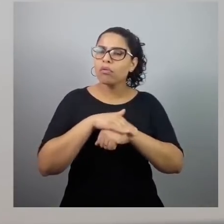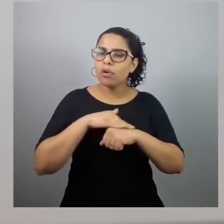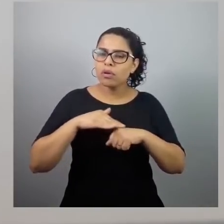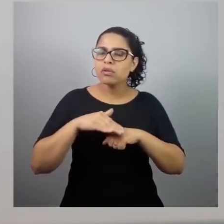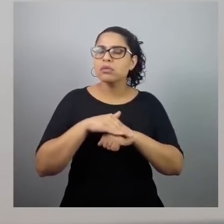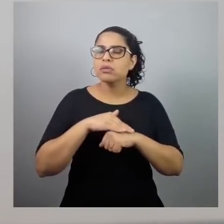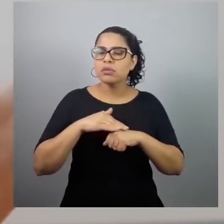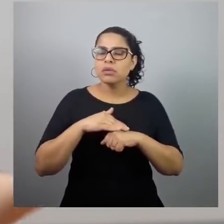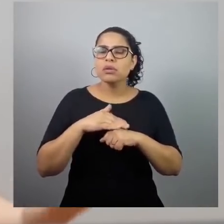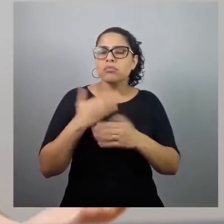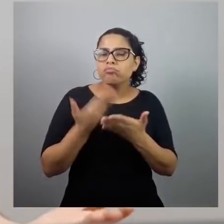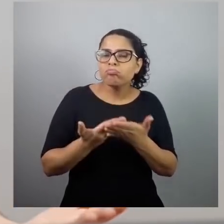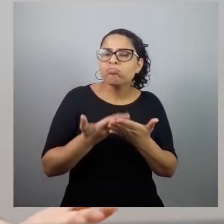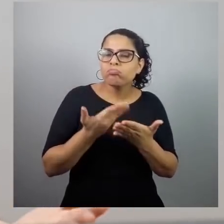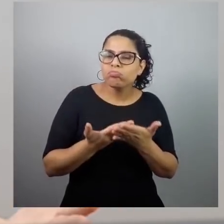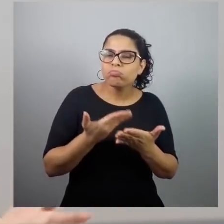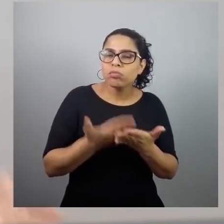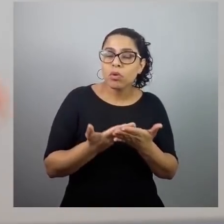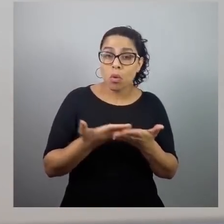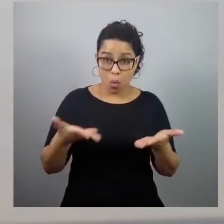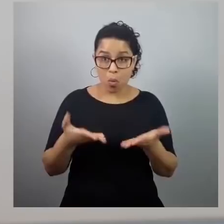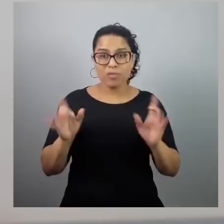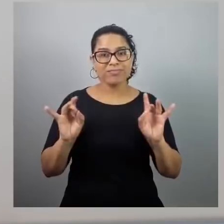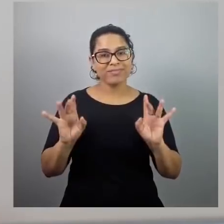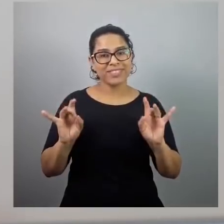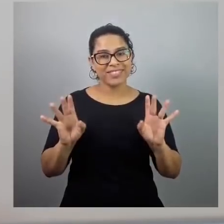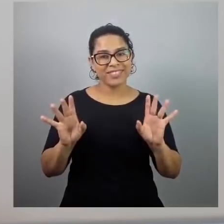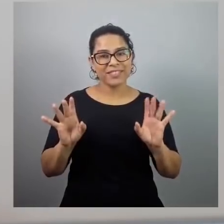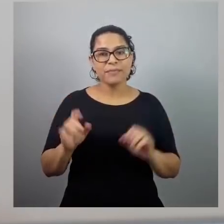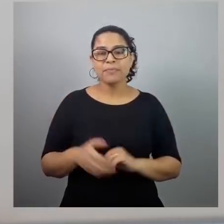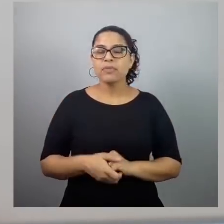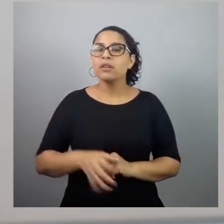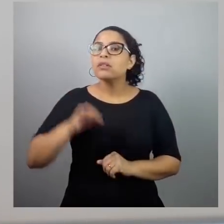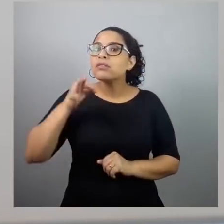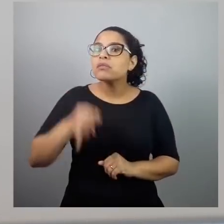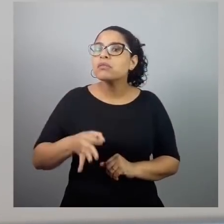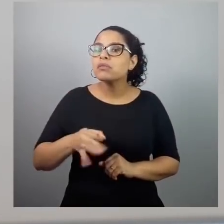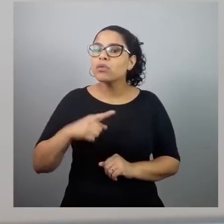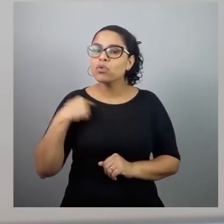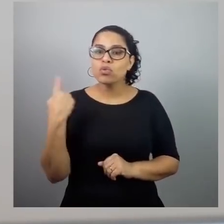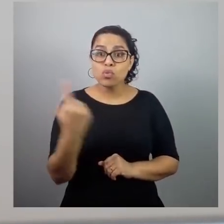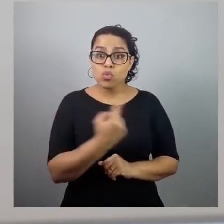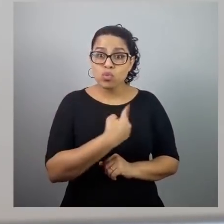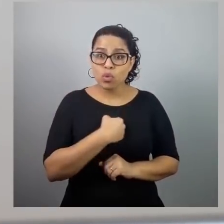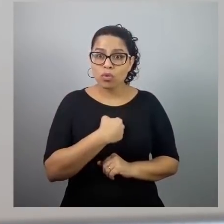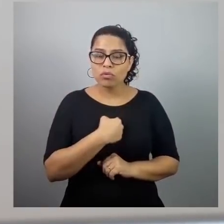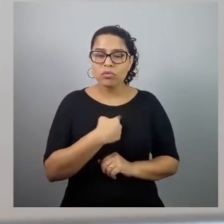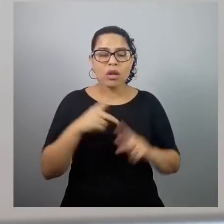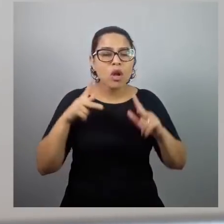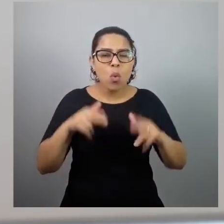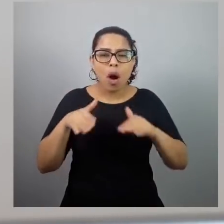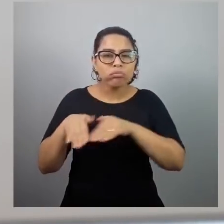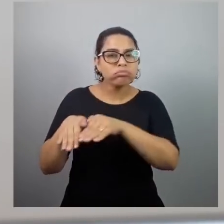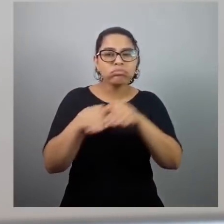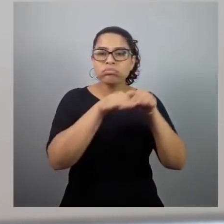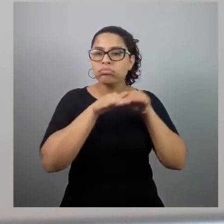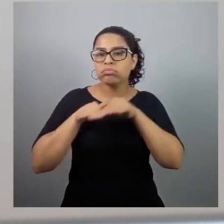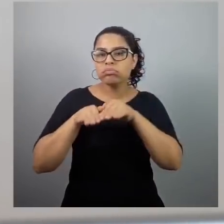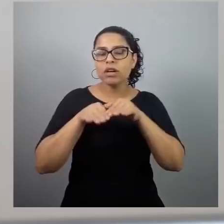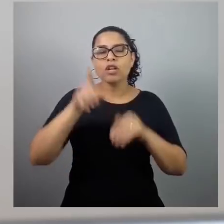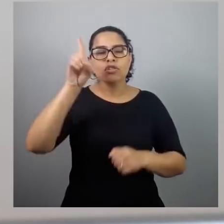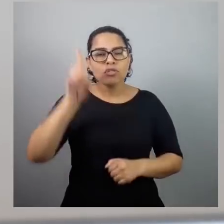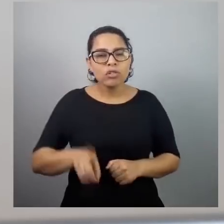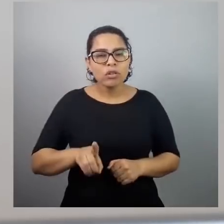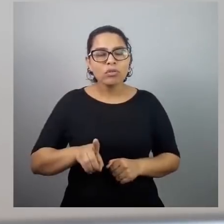que conversamos em nossos encontros, e esse em especial, tenho a certeza de que somos e temos os